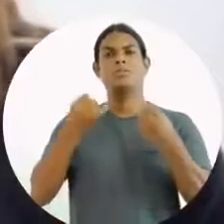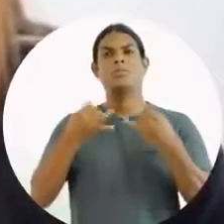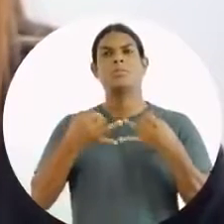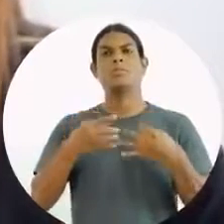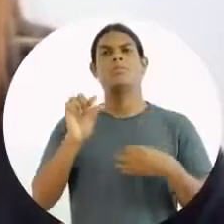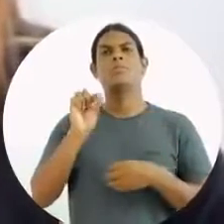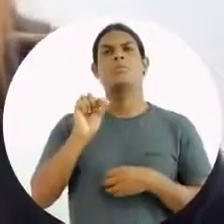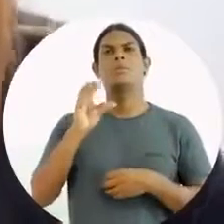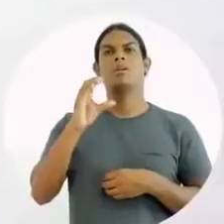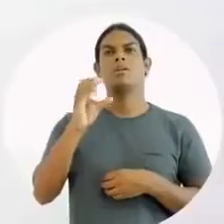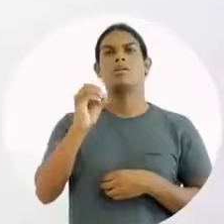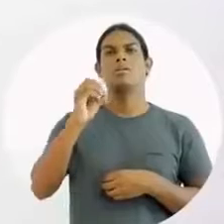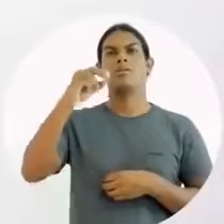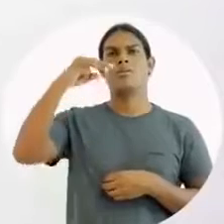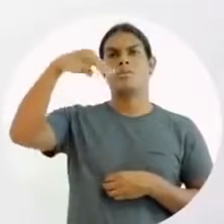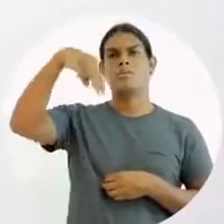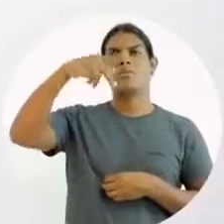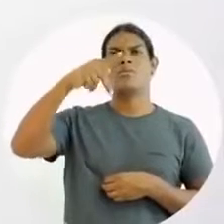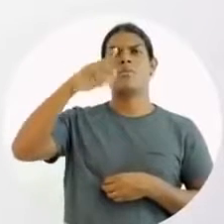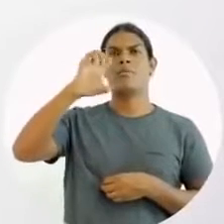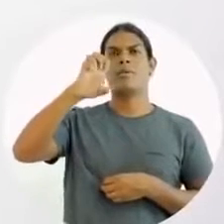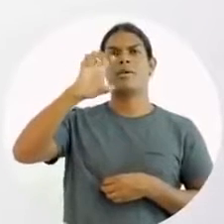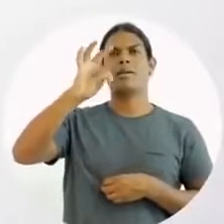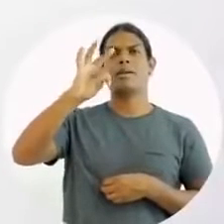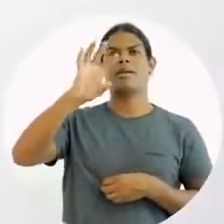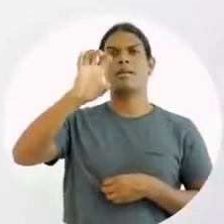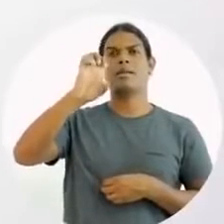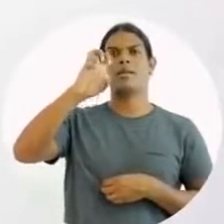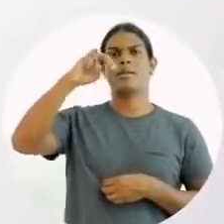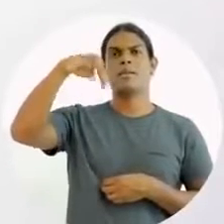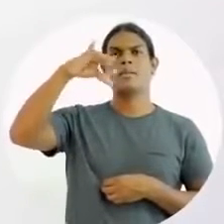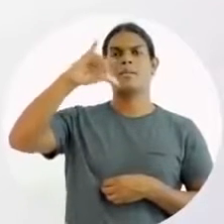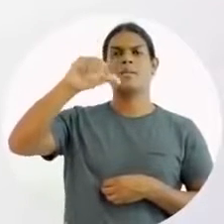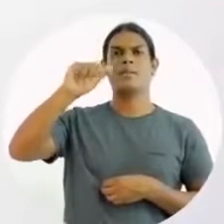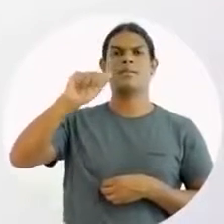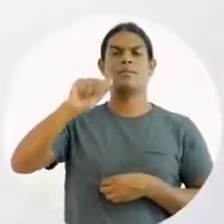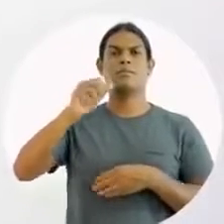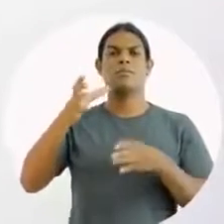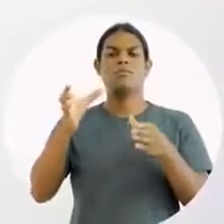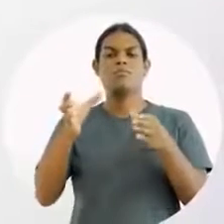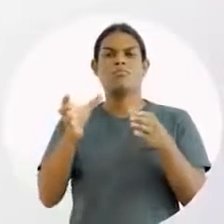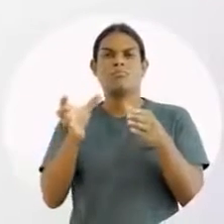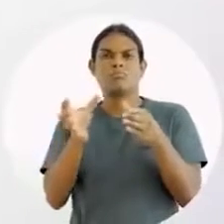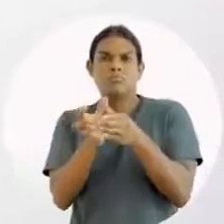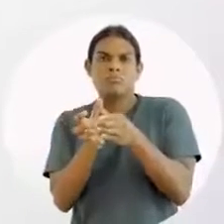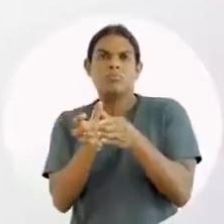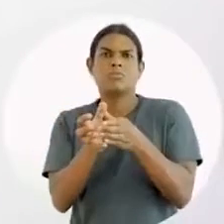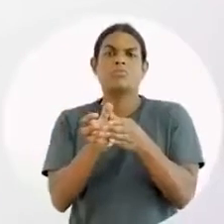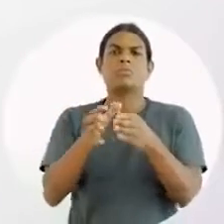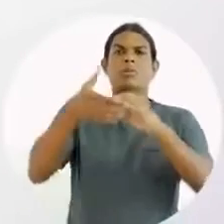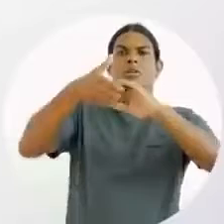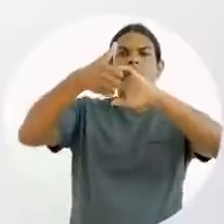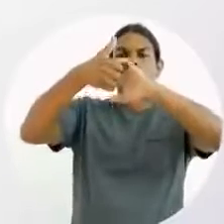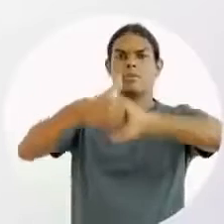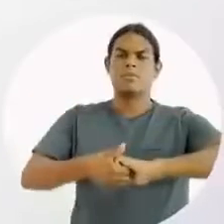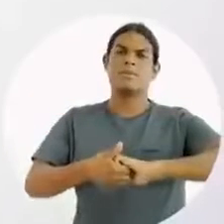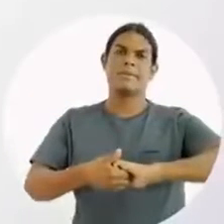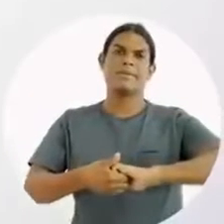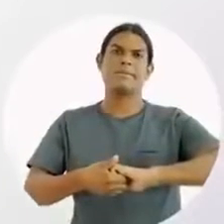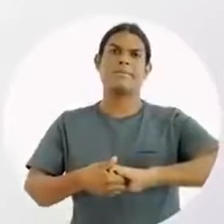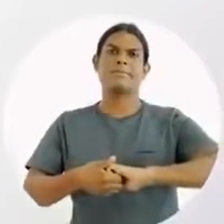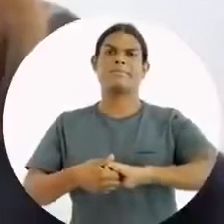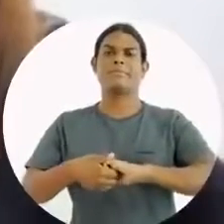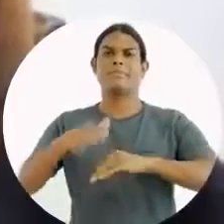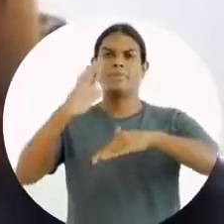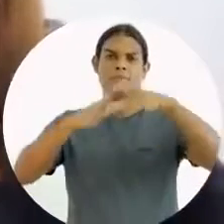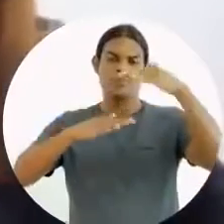seria competência. Conjunto de conhecimento, habilidades e atitudes que um profissional tem em relação a